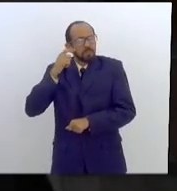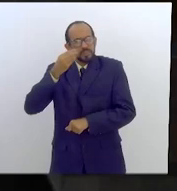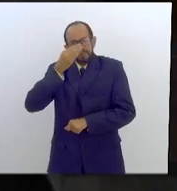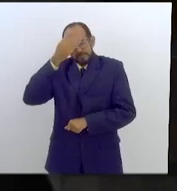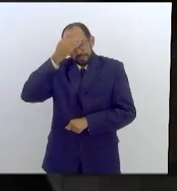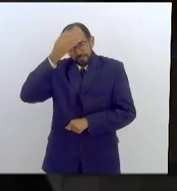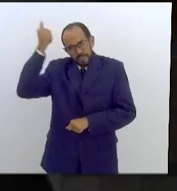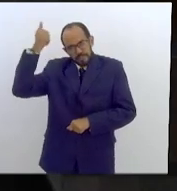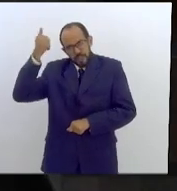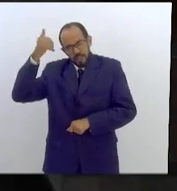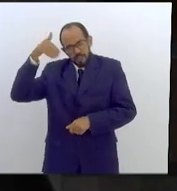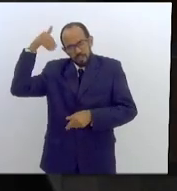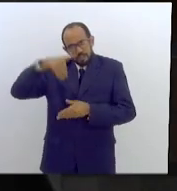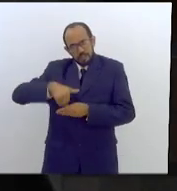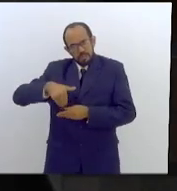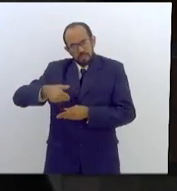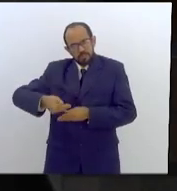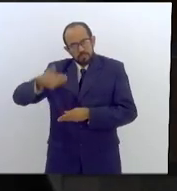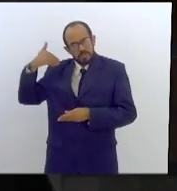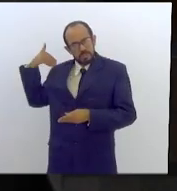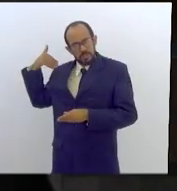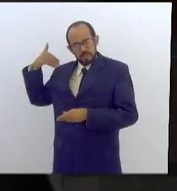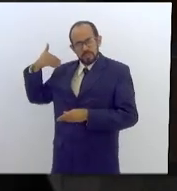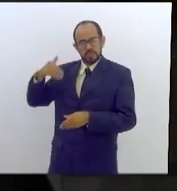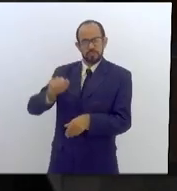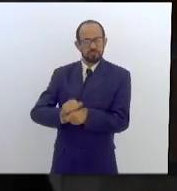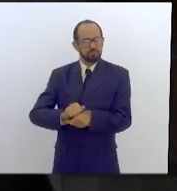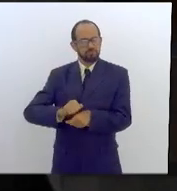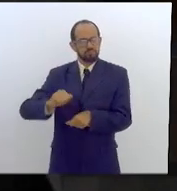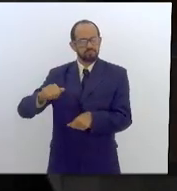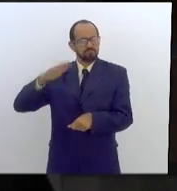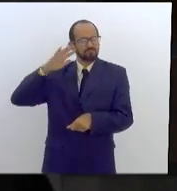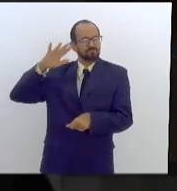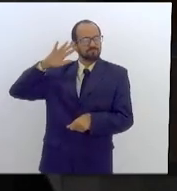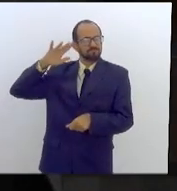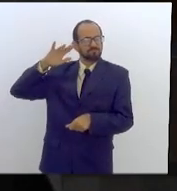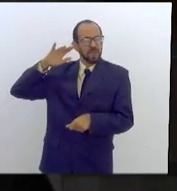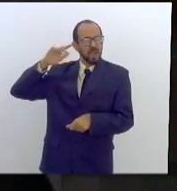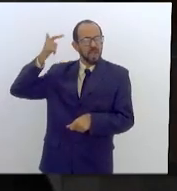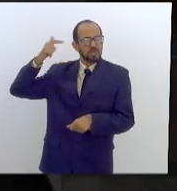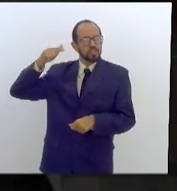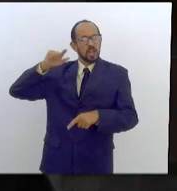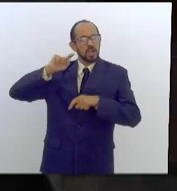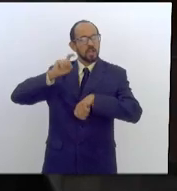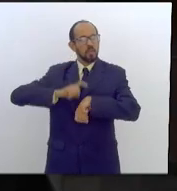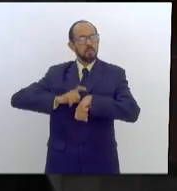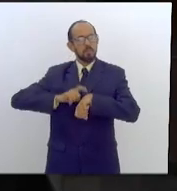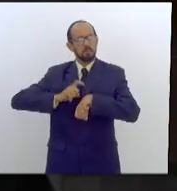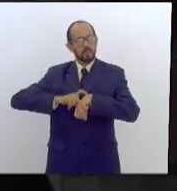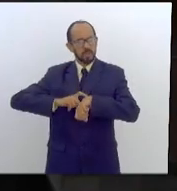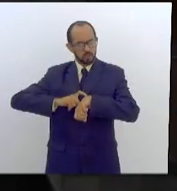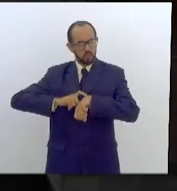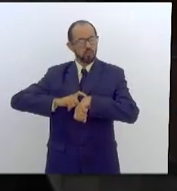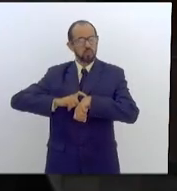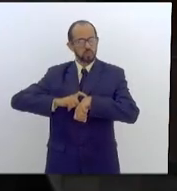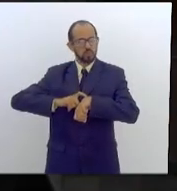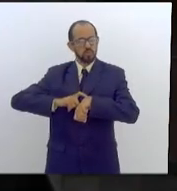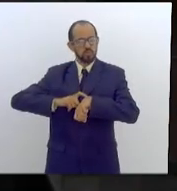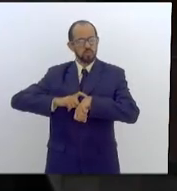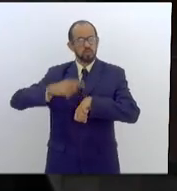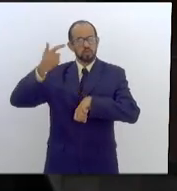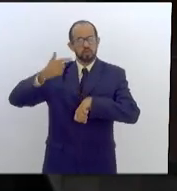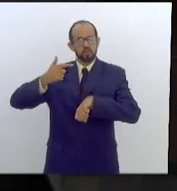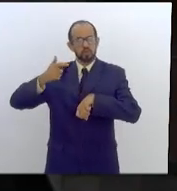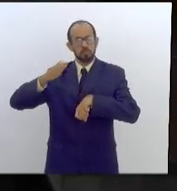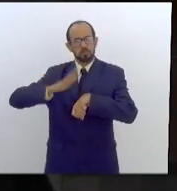passaram por mais que eu queira imaginar que é hora e o é de mais